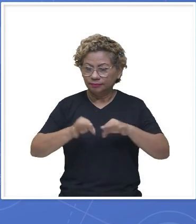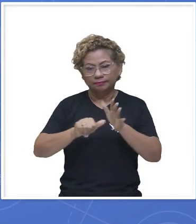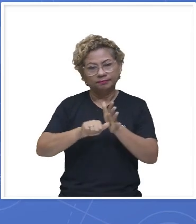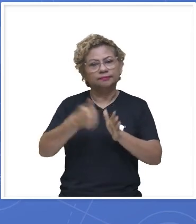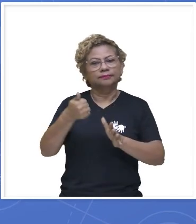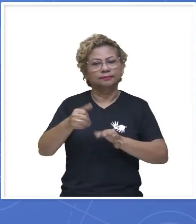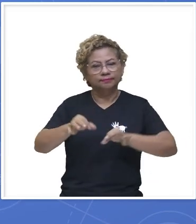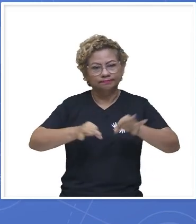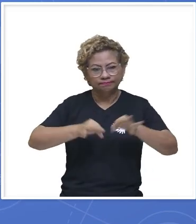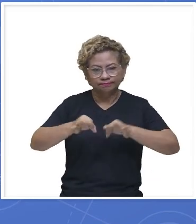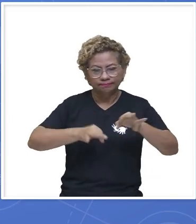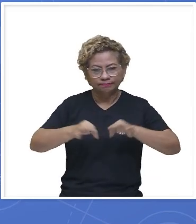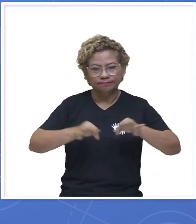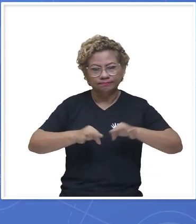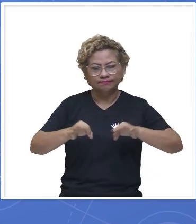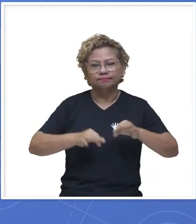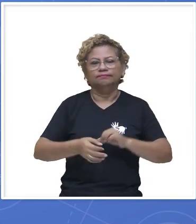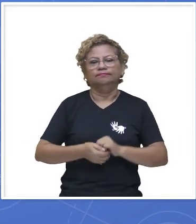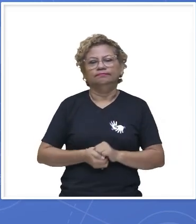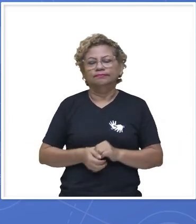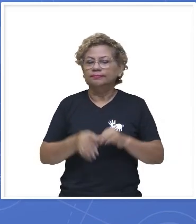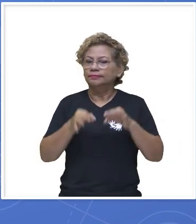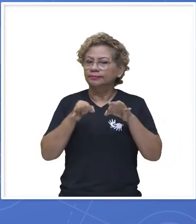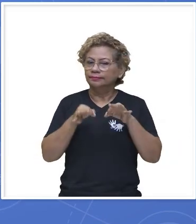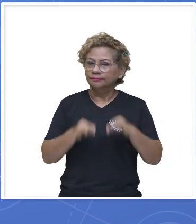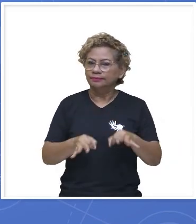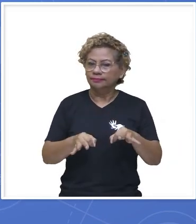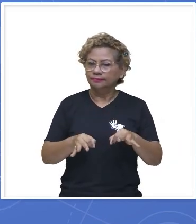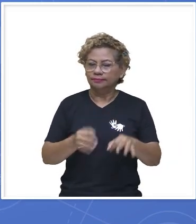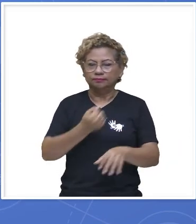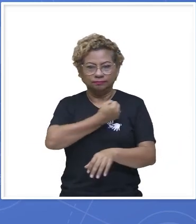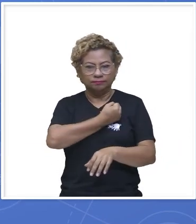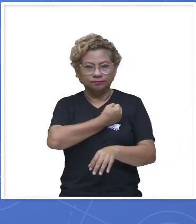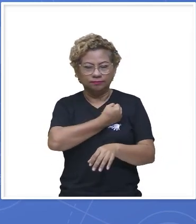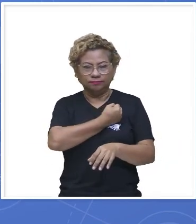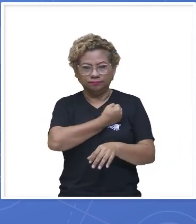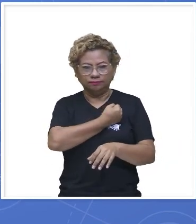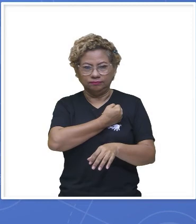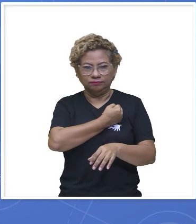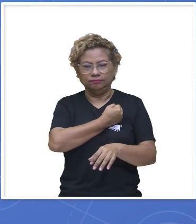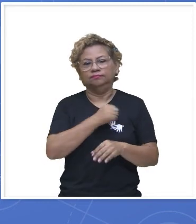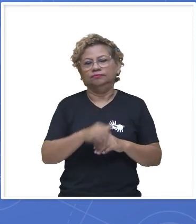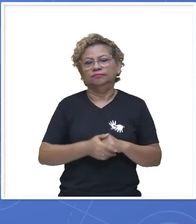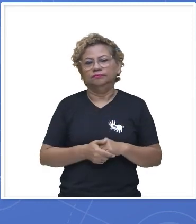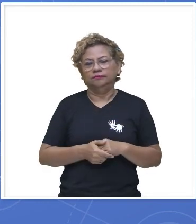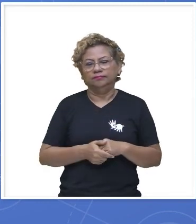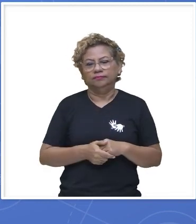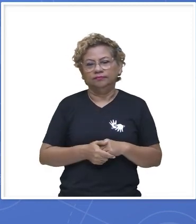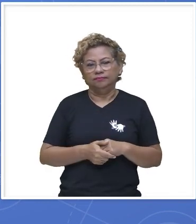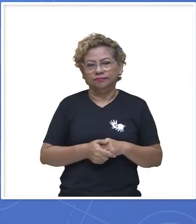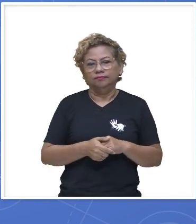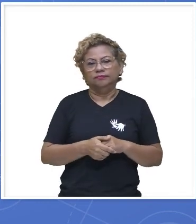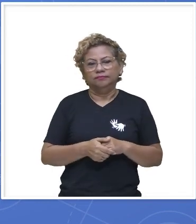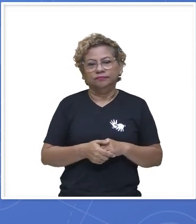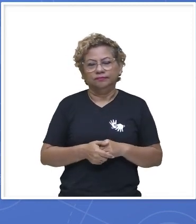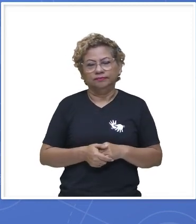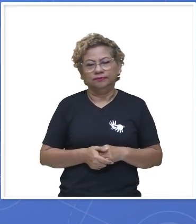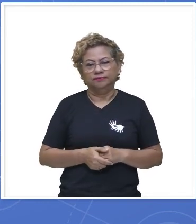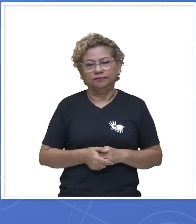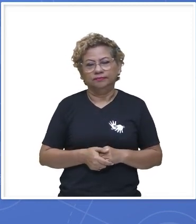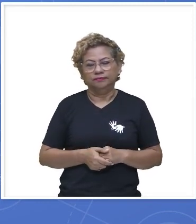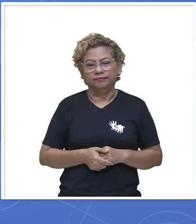termo central, beleza. Já entendemos. O problema é que nesse caso aqui, eu não tenho um único termo central.